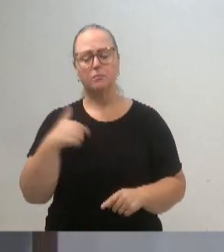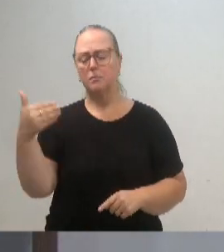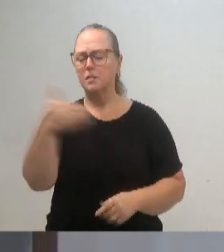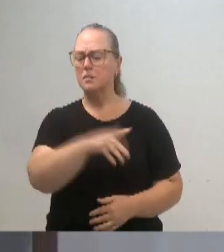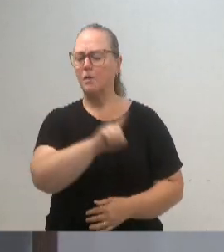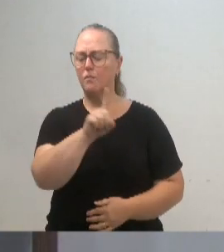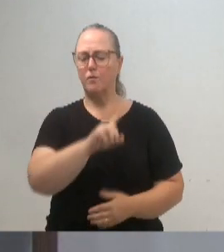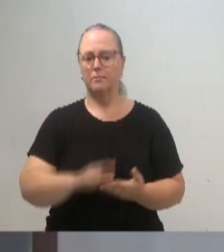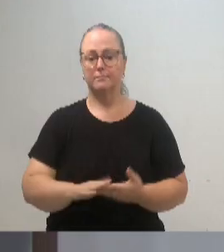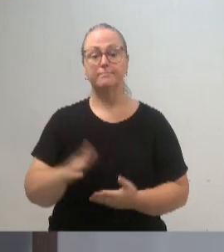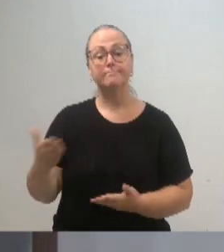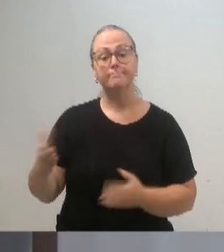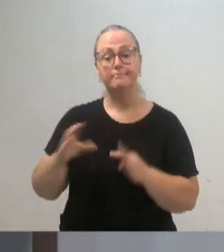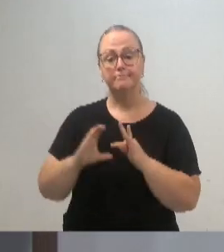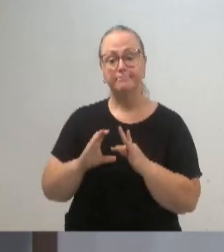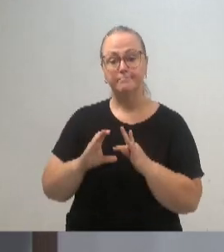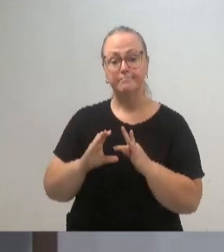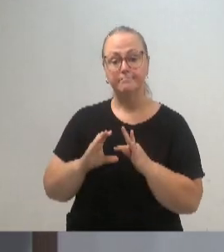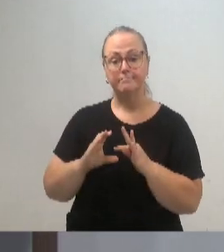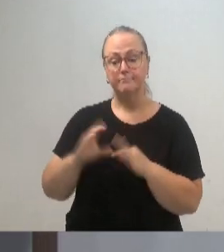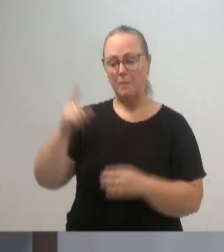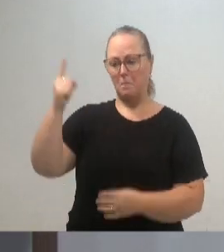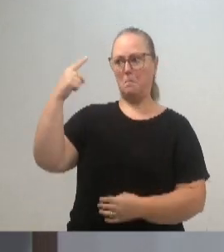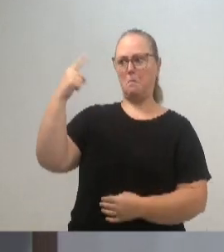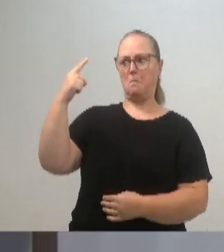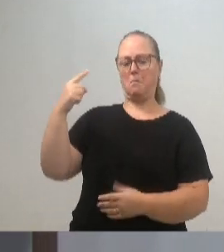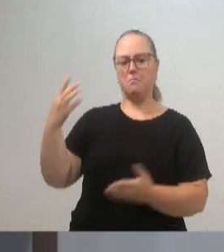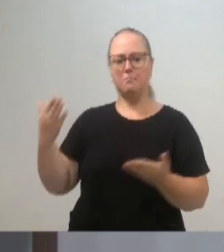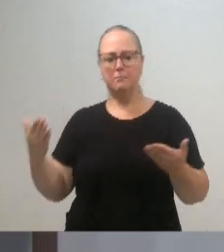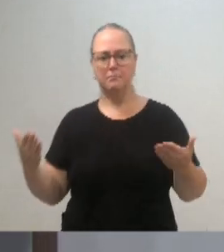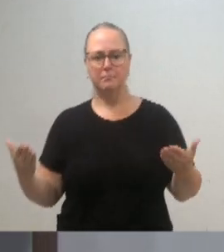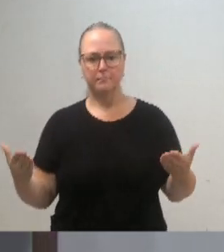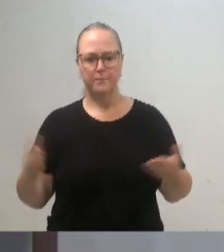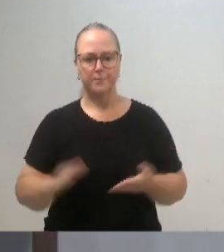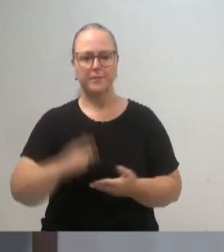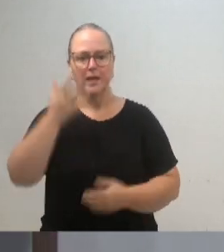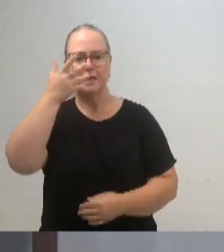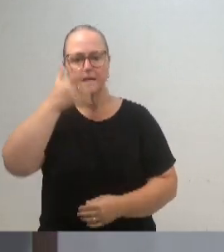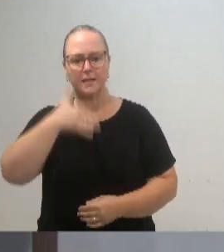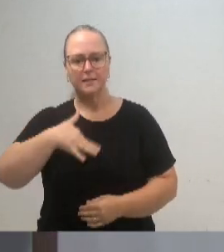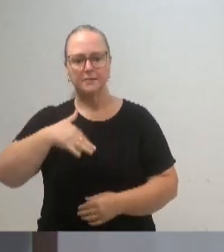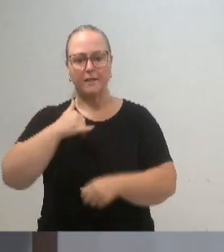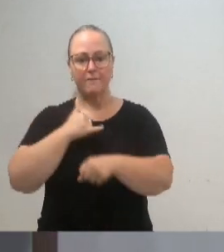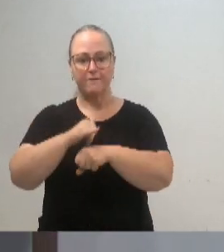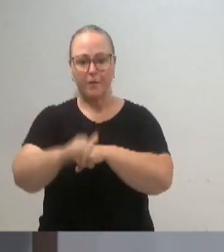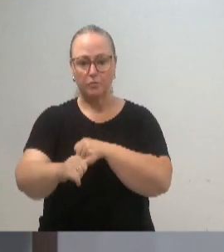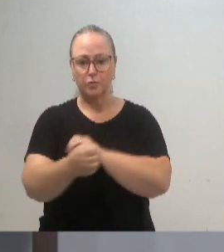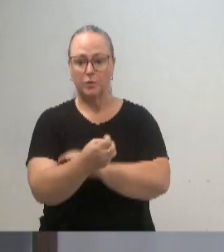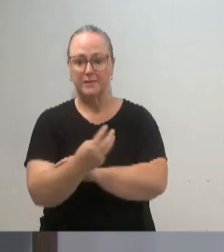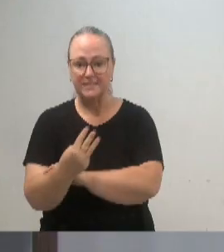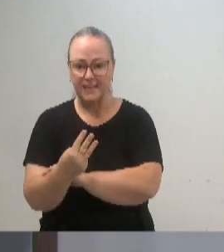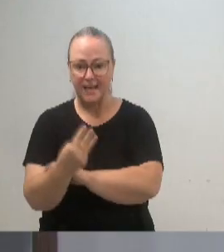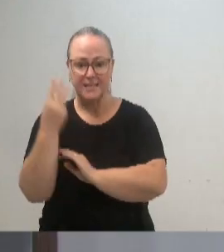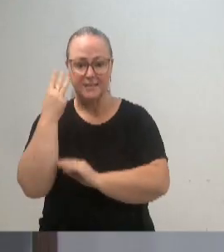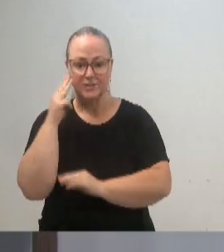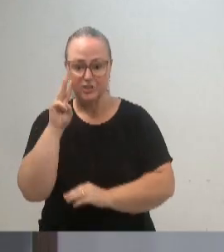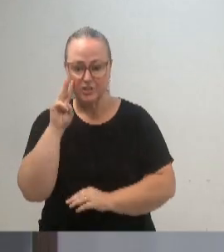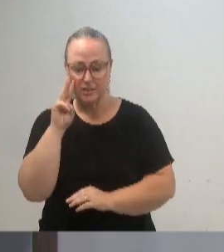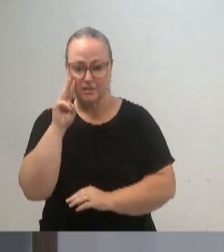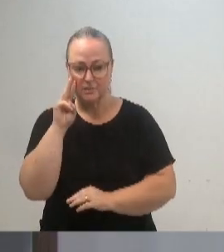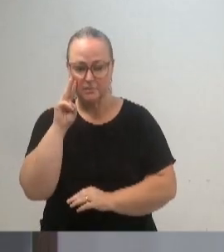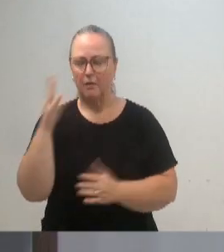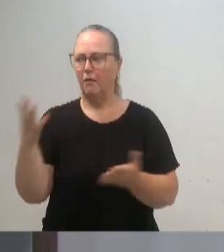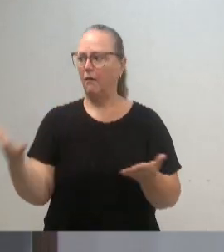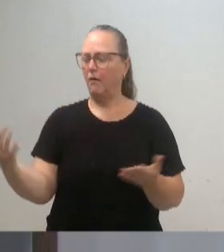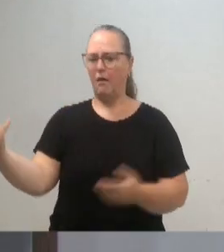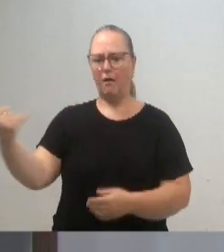somos ameaçados com o conselho tutelar. Se a criança faltar 3 dias, vão chamar o conselho tutelar. E quando a escola